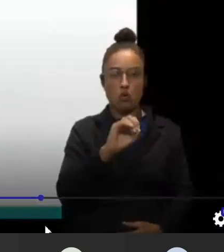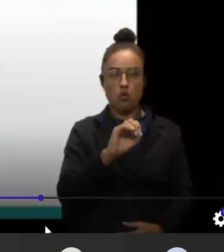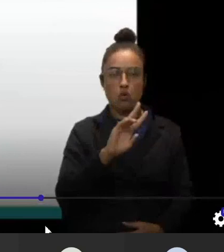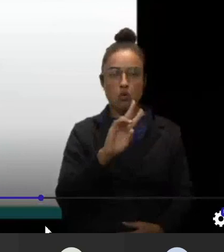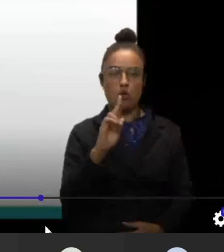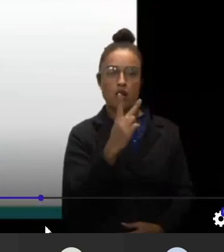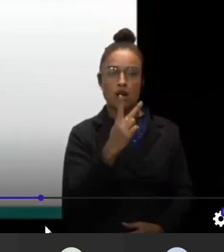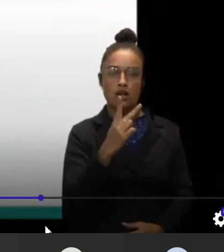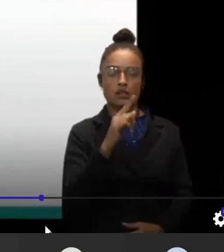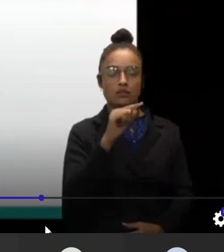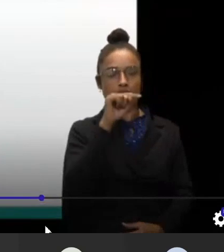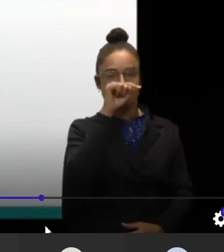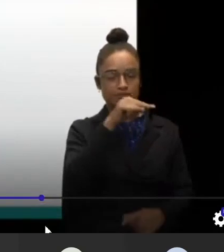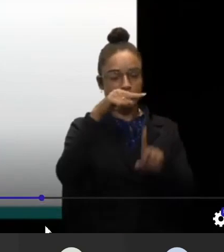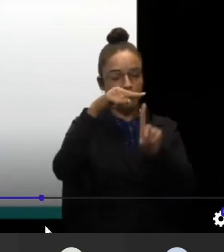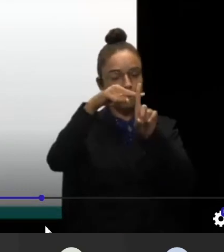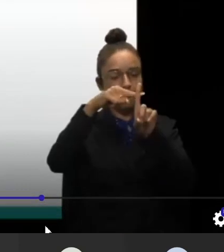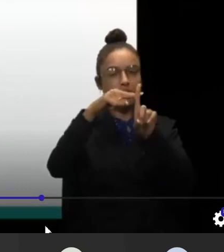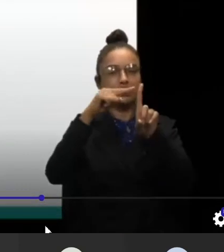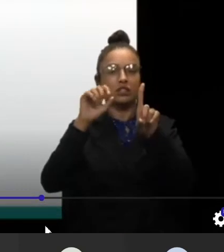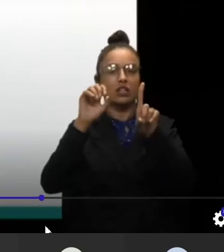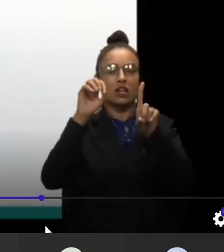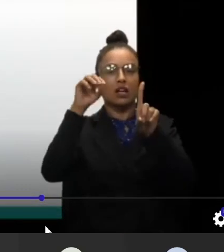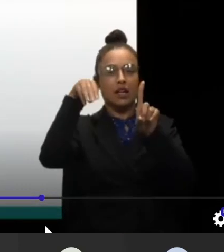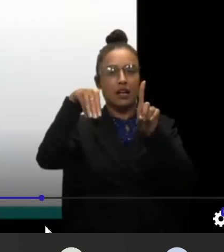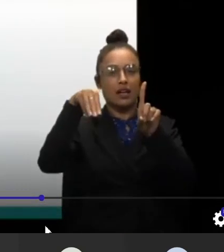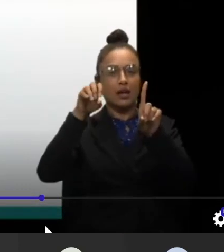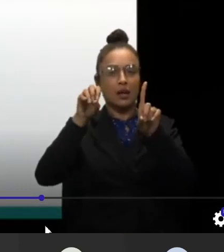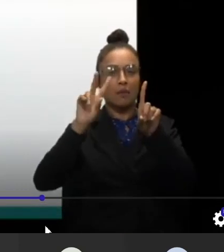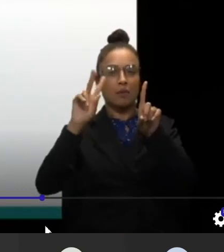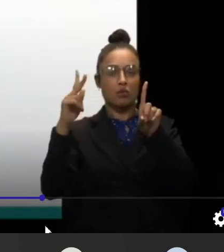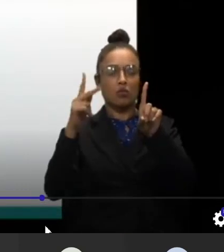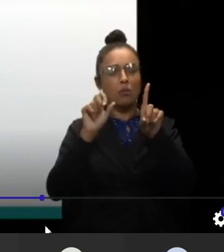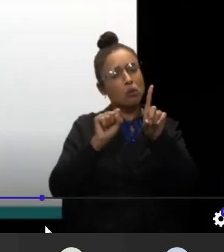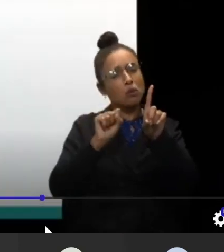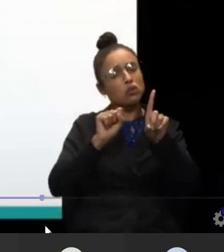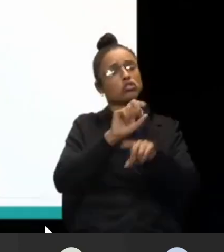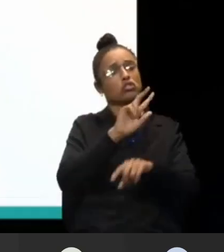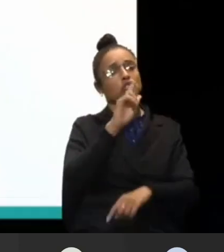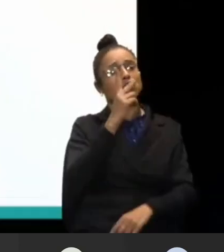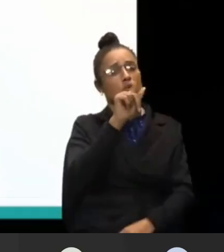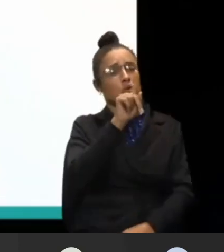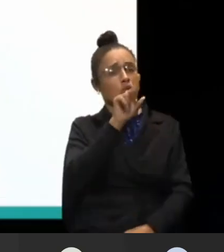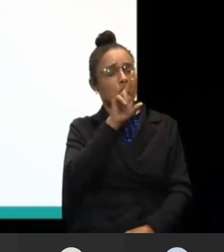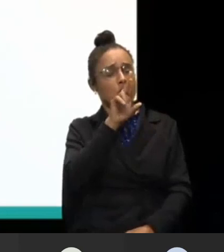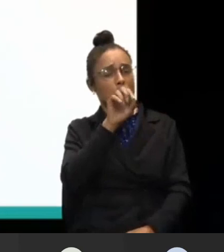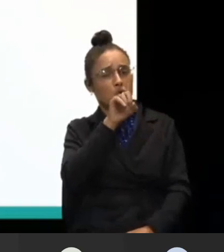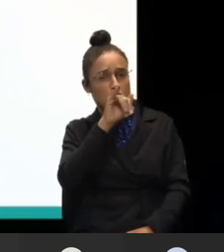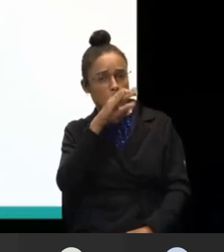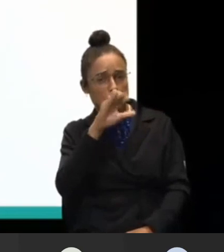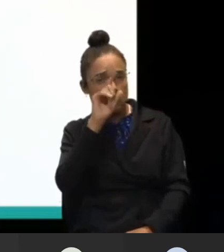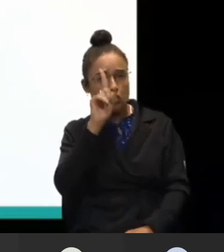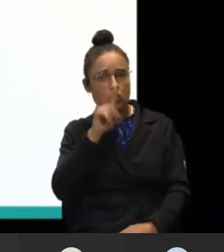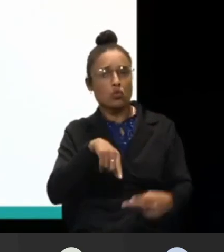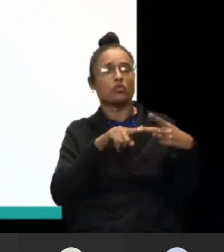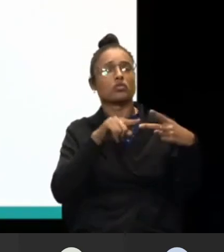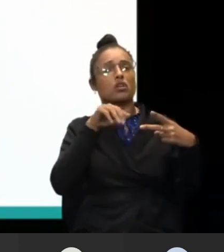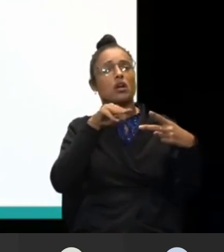ser hidróxido de sódio, pode ser hidróxido de potássio. Na presença de uma base, tem-se a reação formando